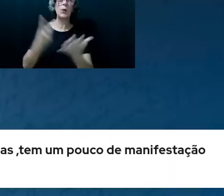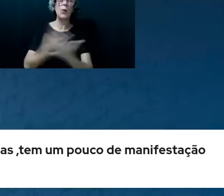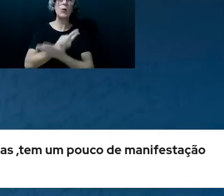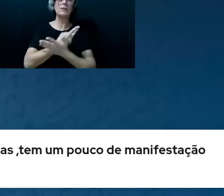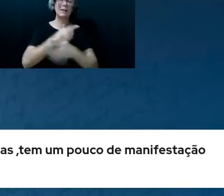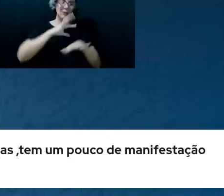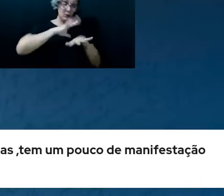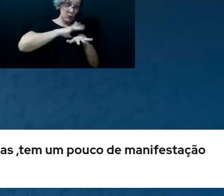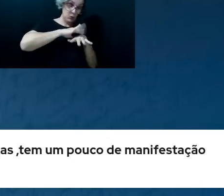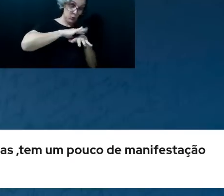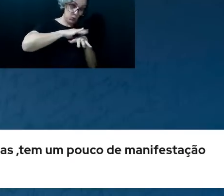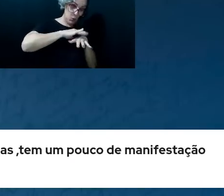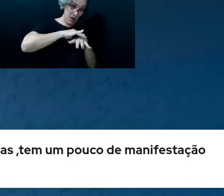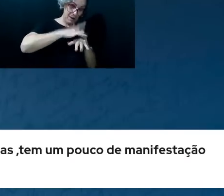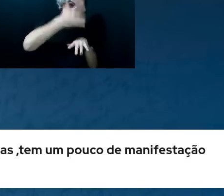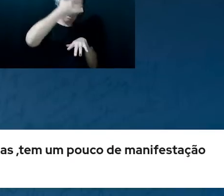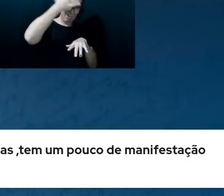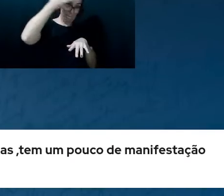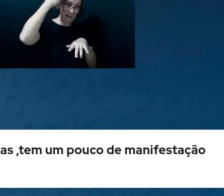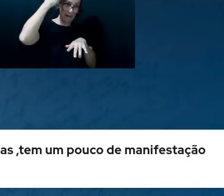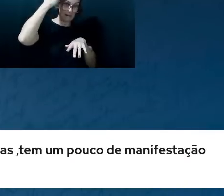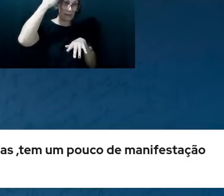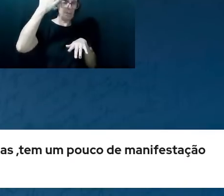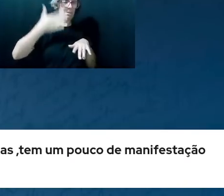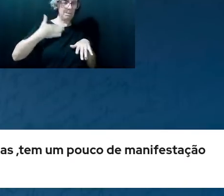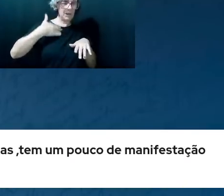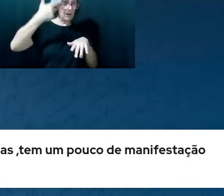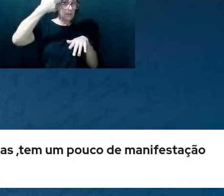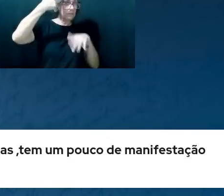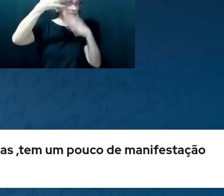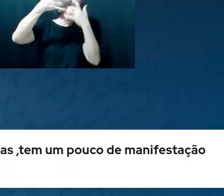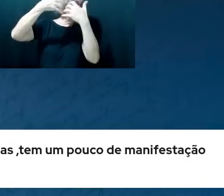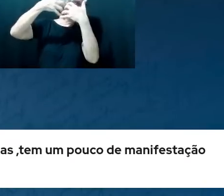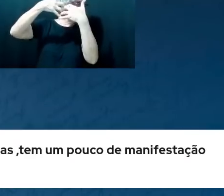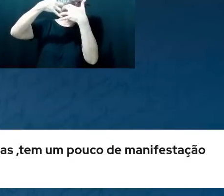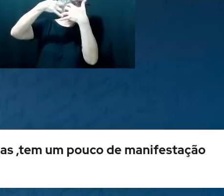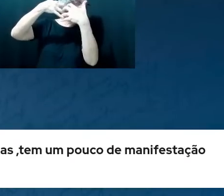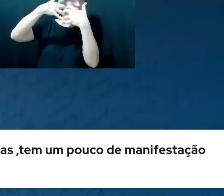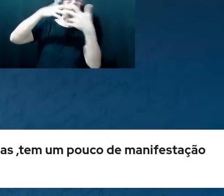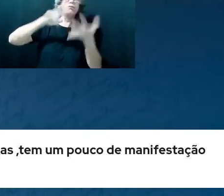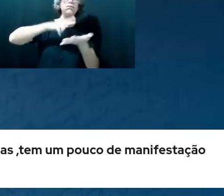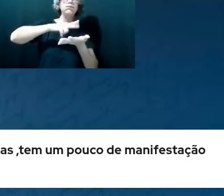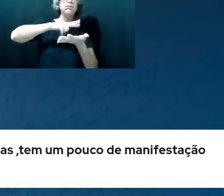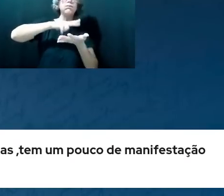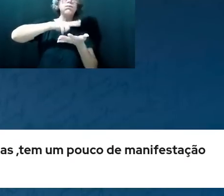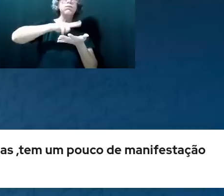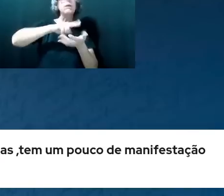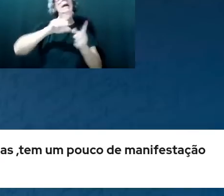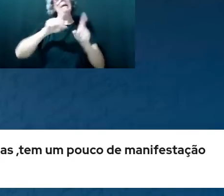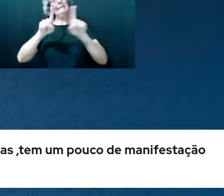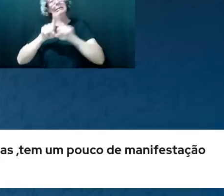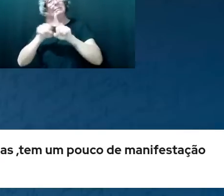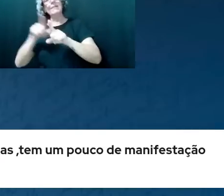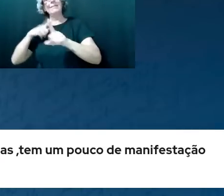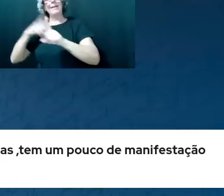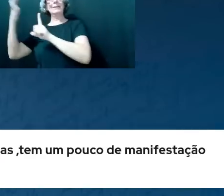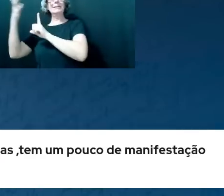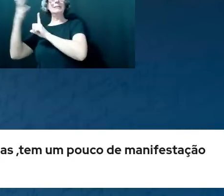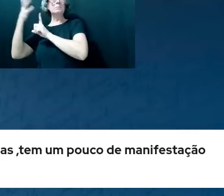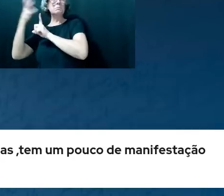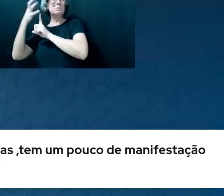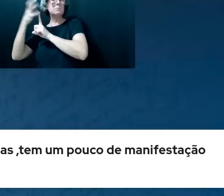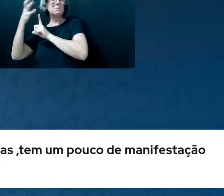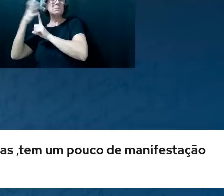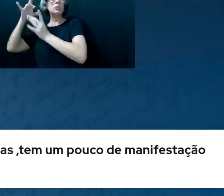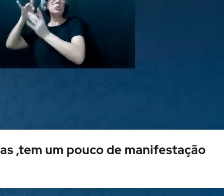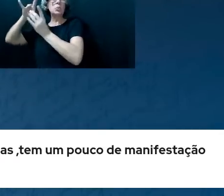próprio da própria psique, juntamente com a interferência espiritual. Então,